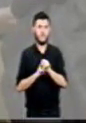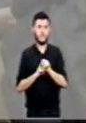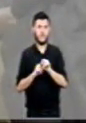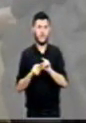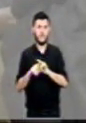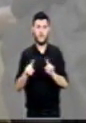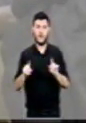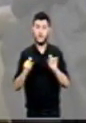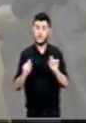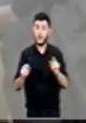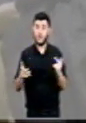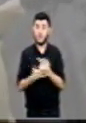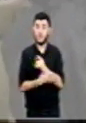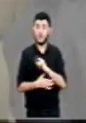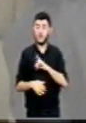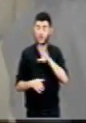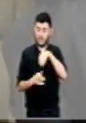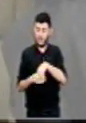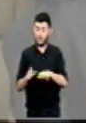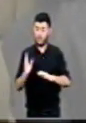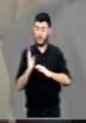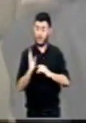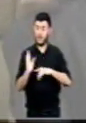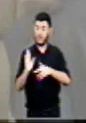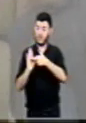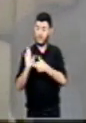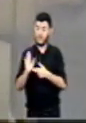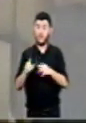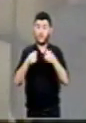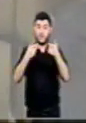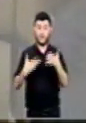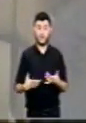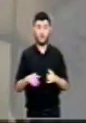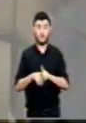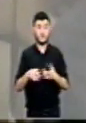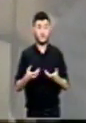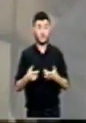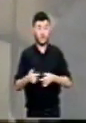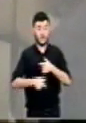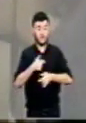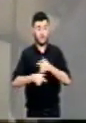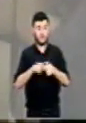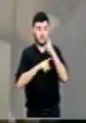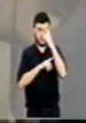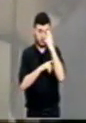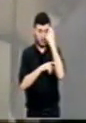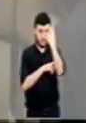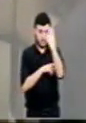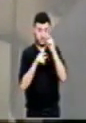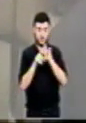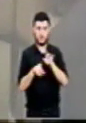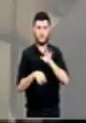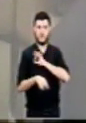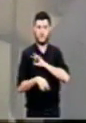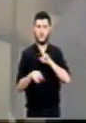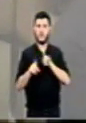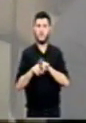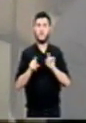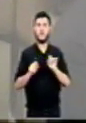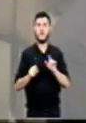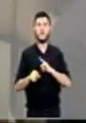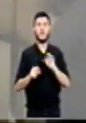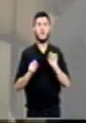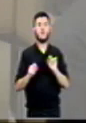regulamento que fala que o Serviço de Inteligência Policial, dentre as atribuições, a detecção e remoção de dispositivos